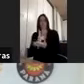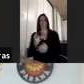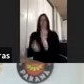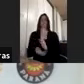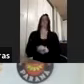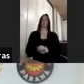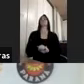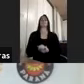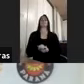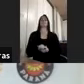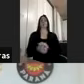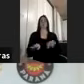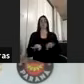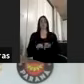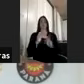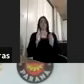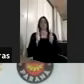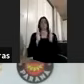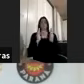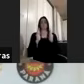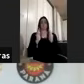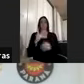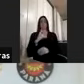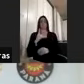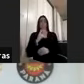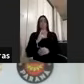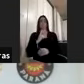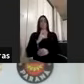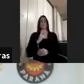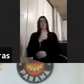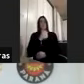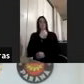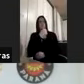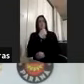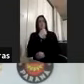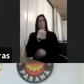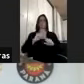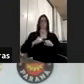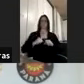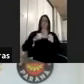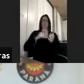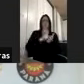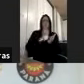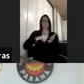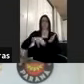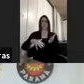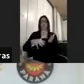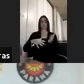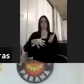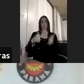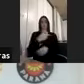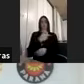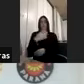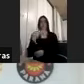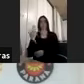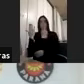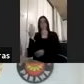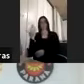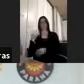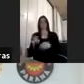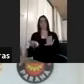temos aqui na sequência o nosso intervalo, que são ações que aconteceram no final de semana em relação à Renault, depois o